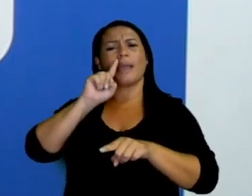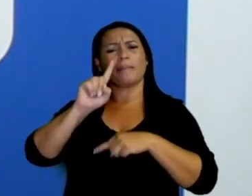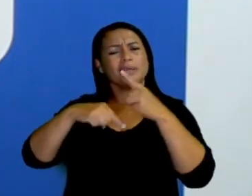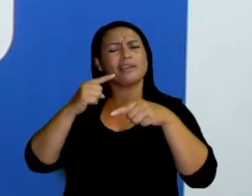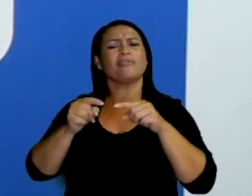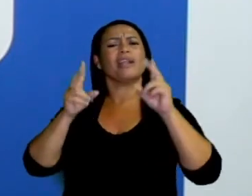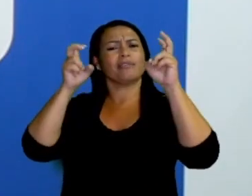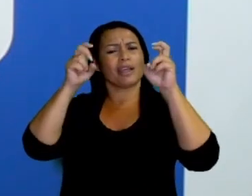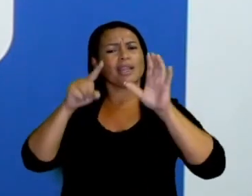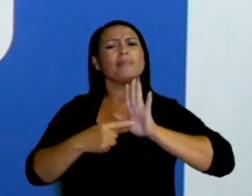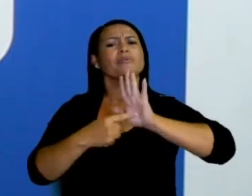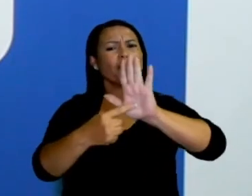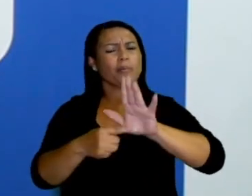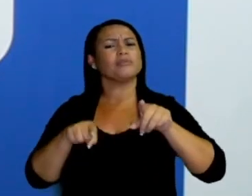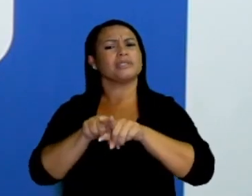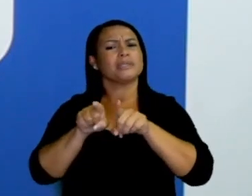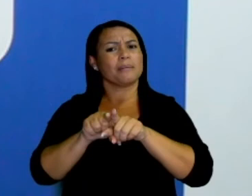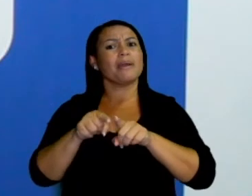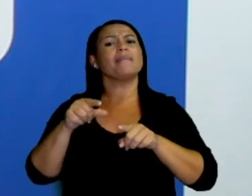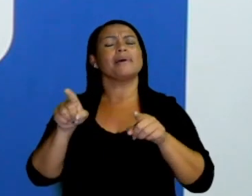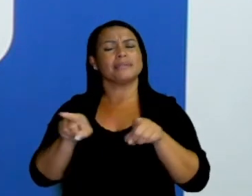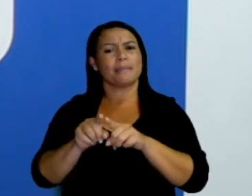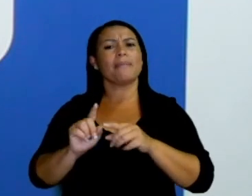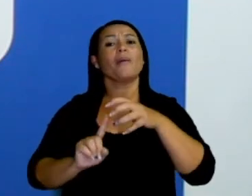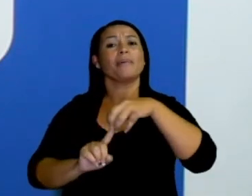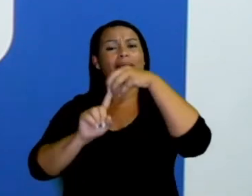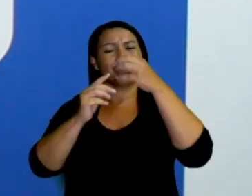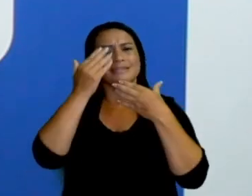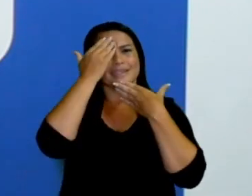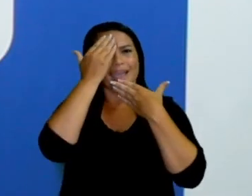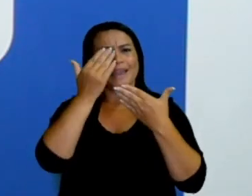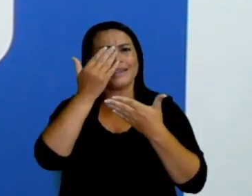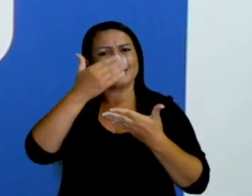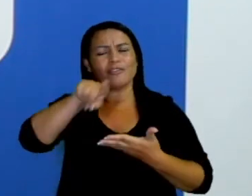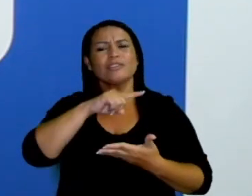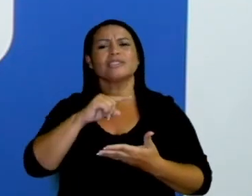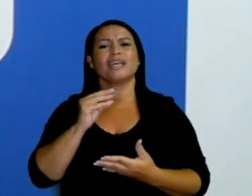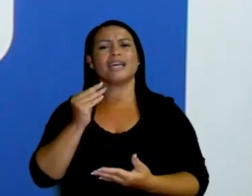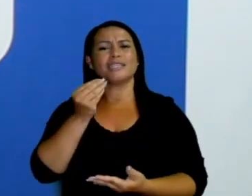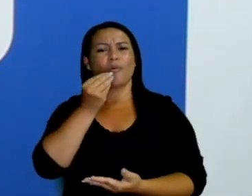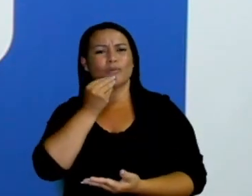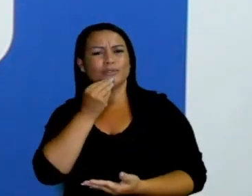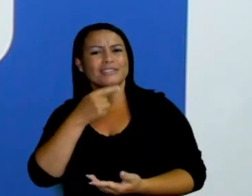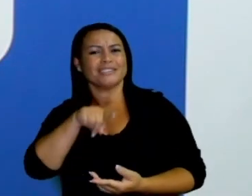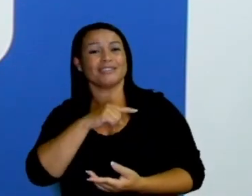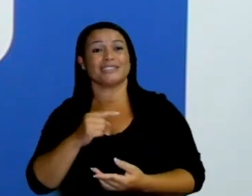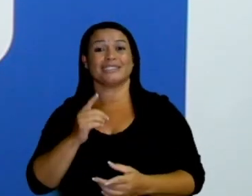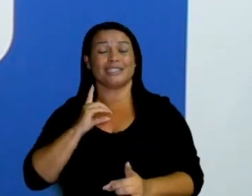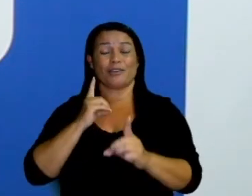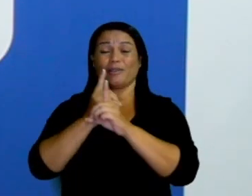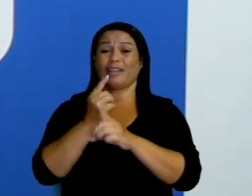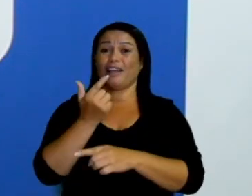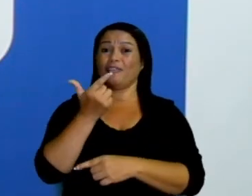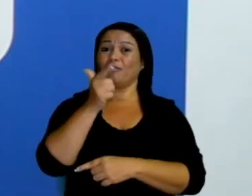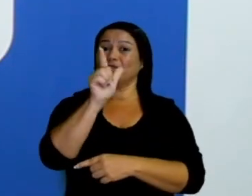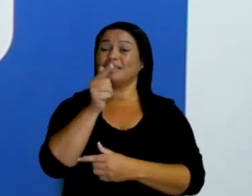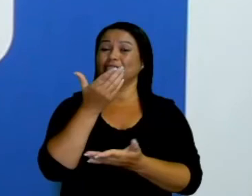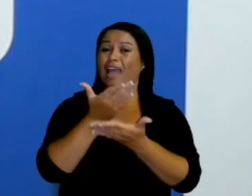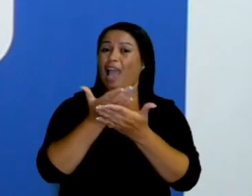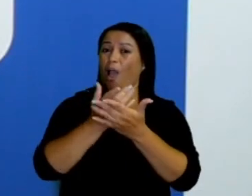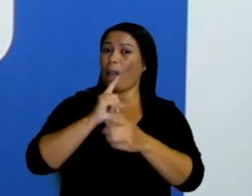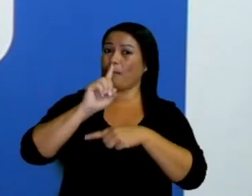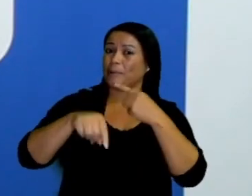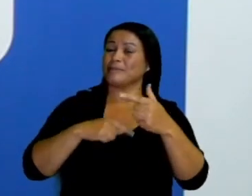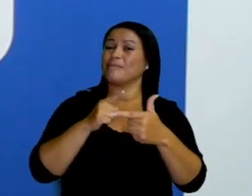frente, mas que também merece destaque em nosso país. Eu agradeço aqui a oportunidade, espero encontrar vocês de novo na próxima aula, na